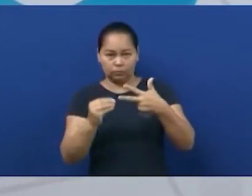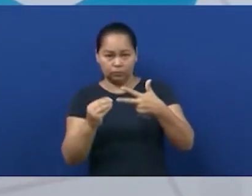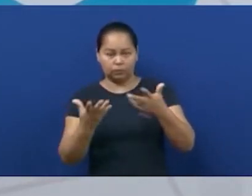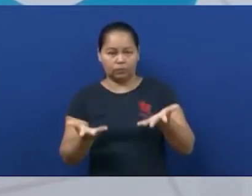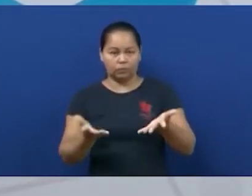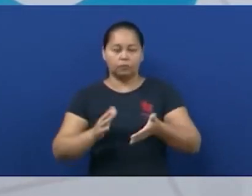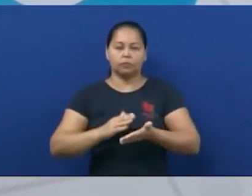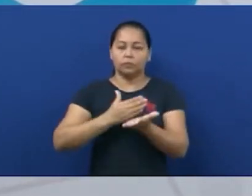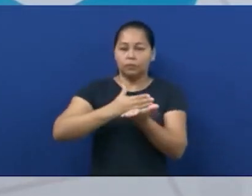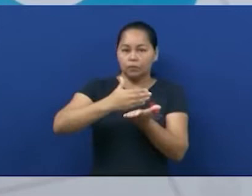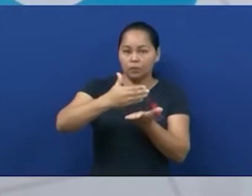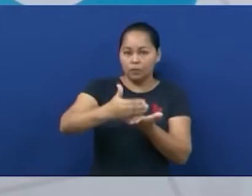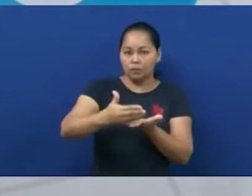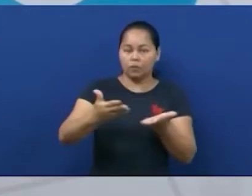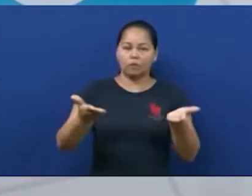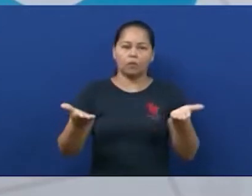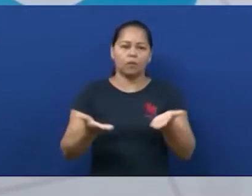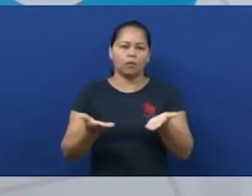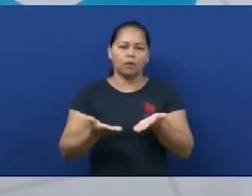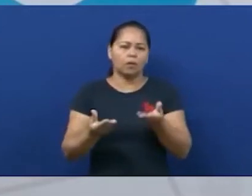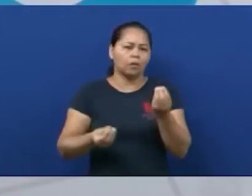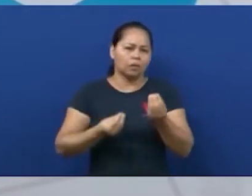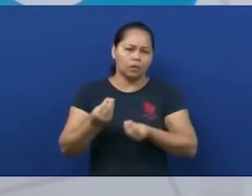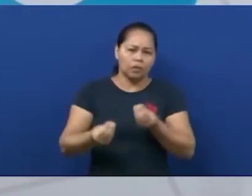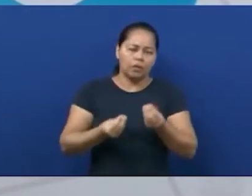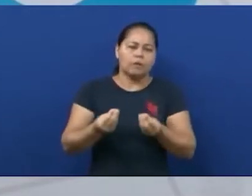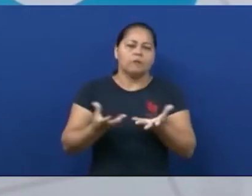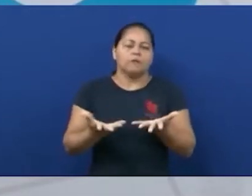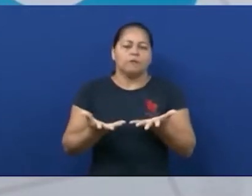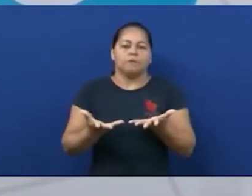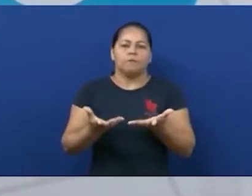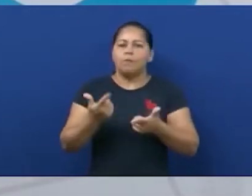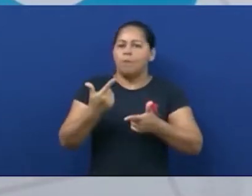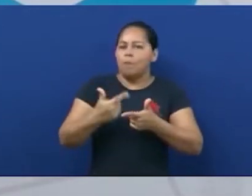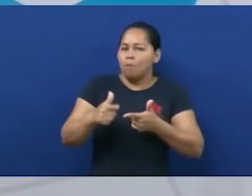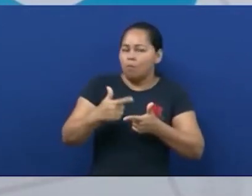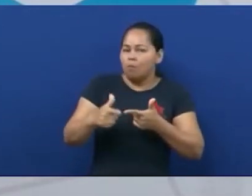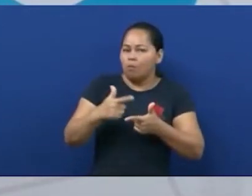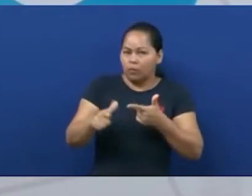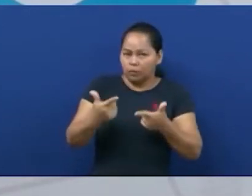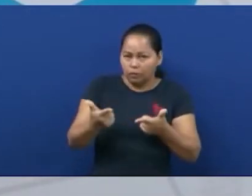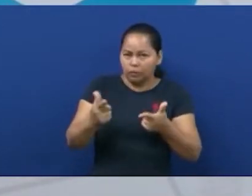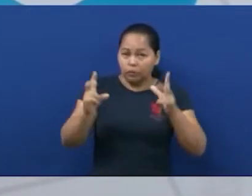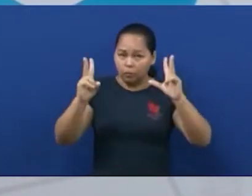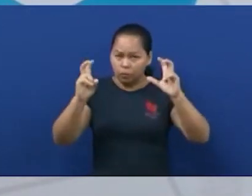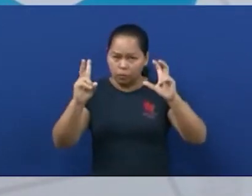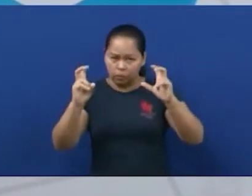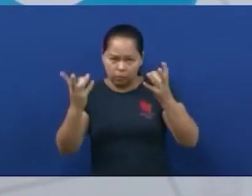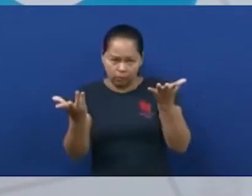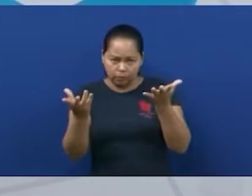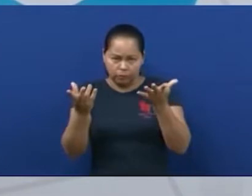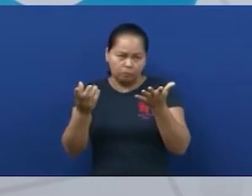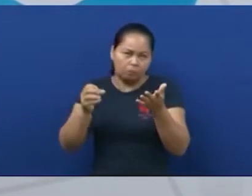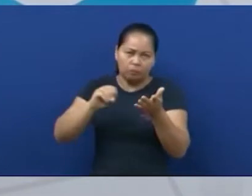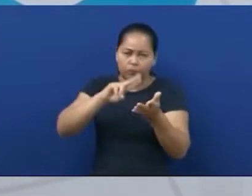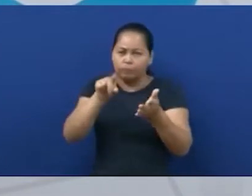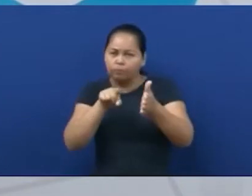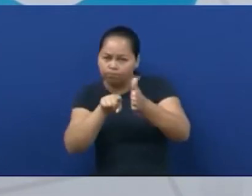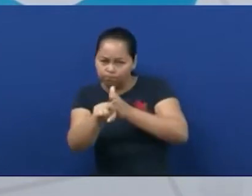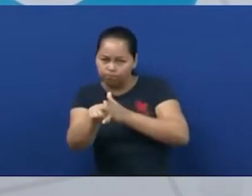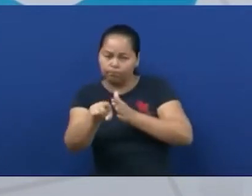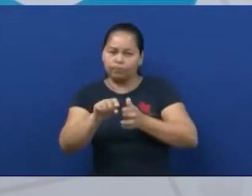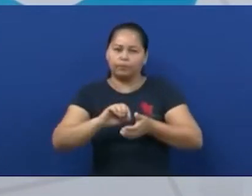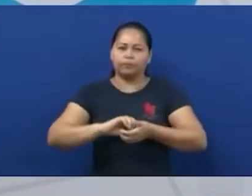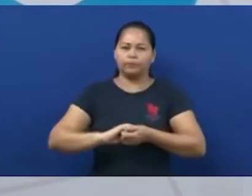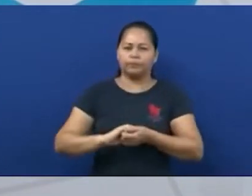Vamos iniciar agora com uma questão problematizadora em cima desse tema. Vamos ver aqui o nosso slide.